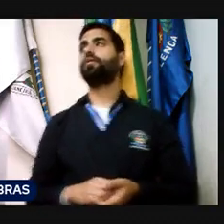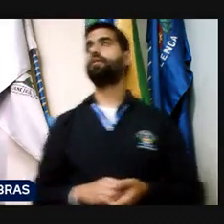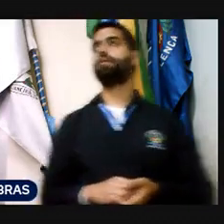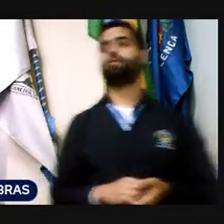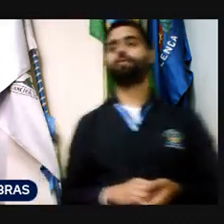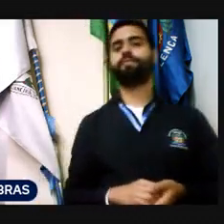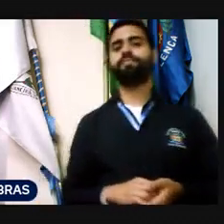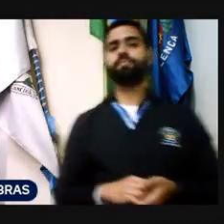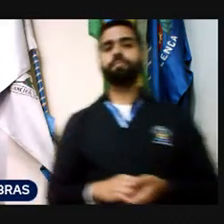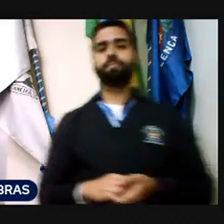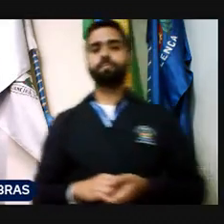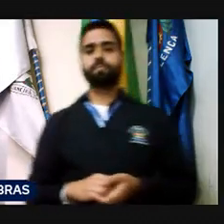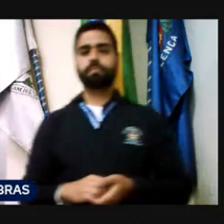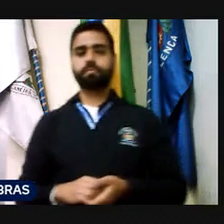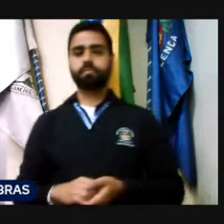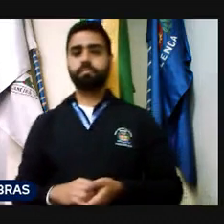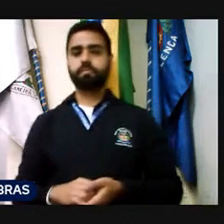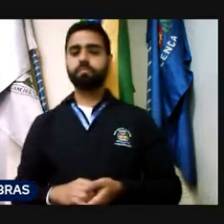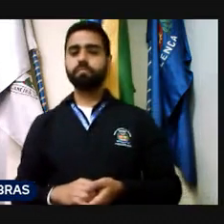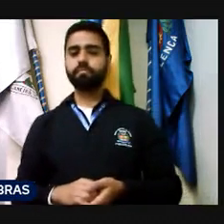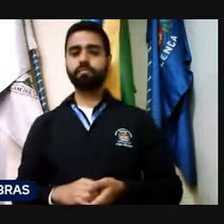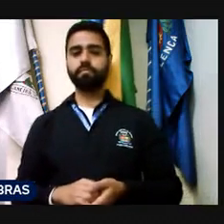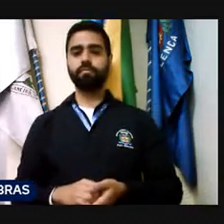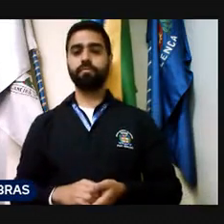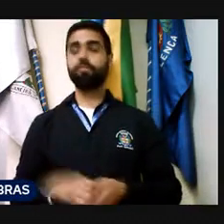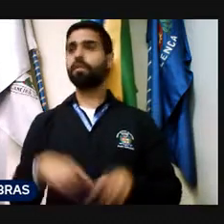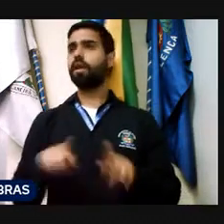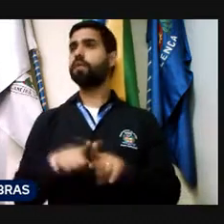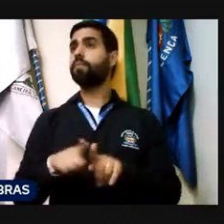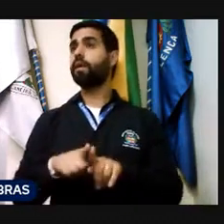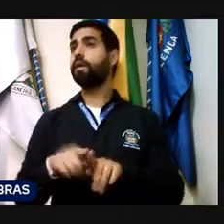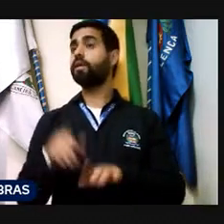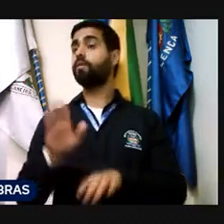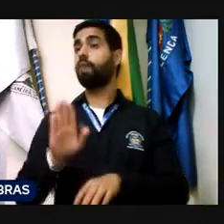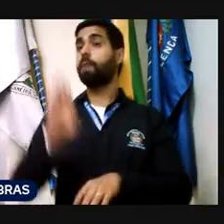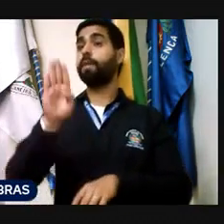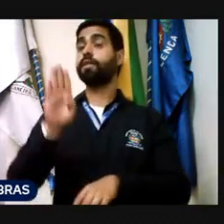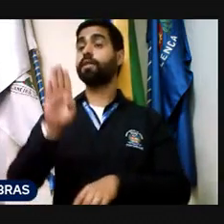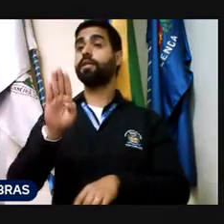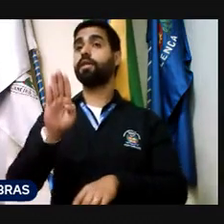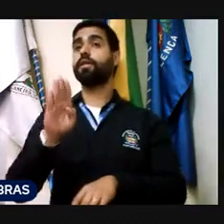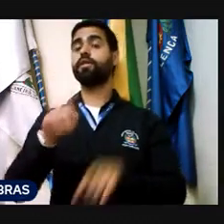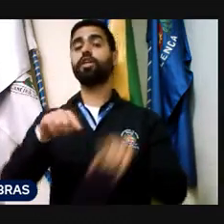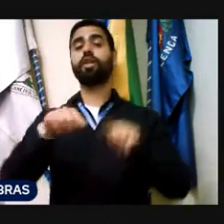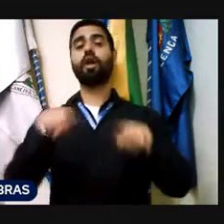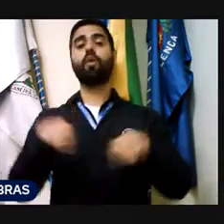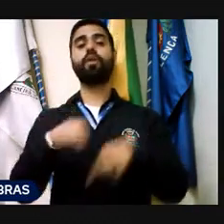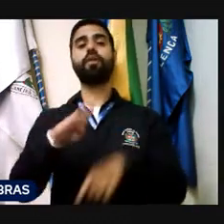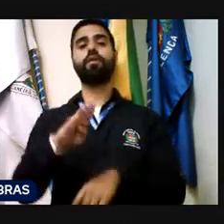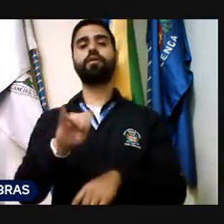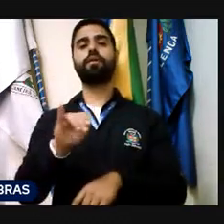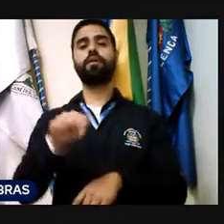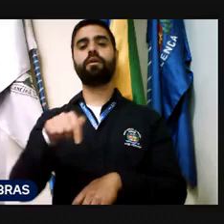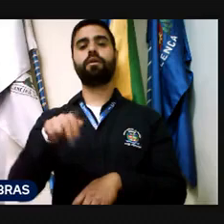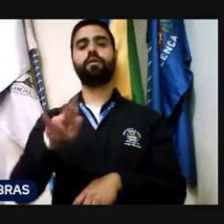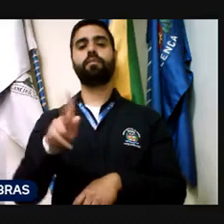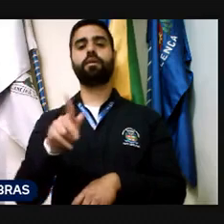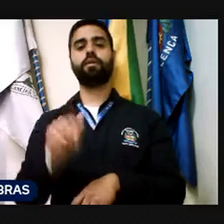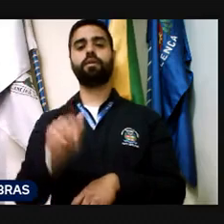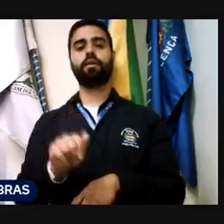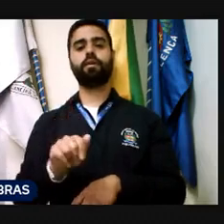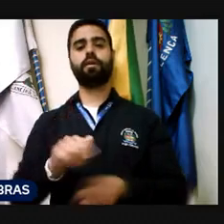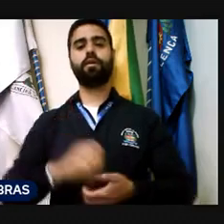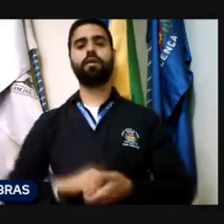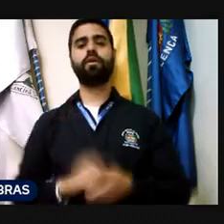também falou, estivemos presentes na quadra da Biquinha, numa integração